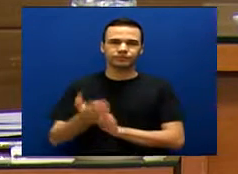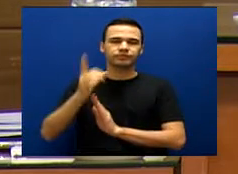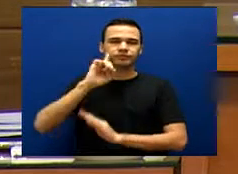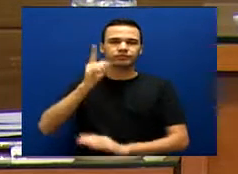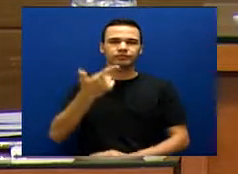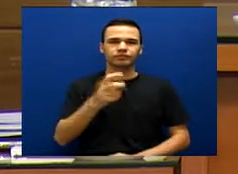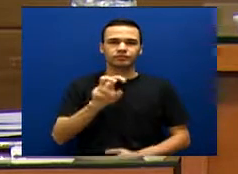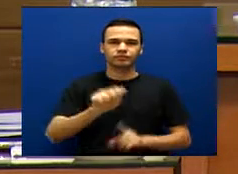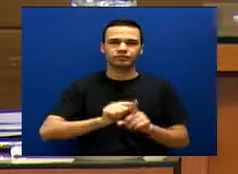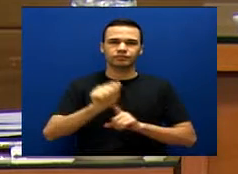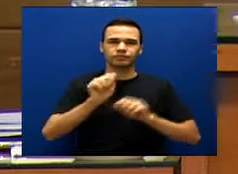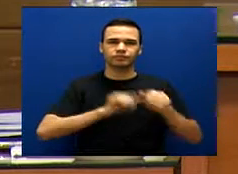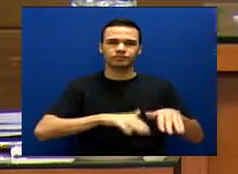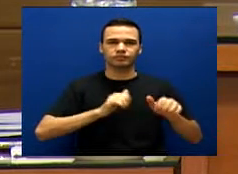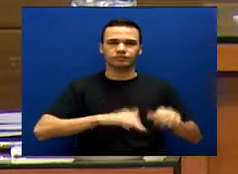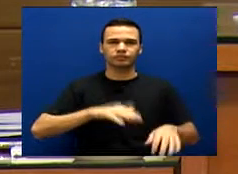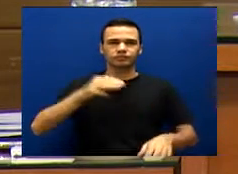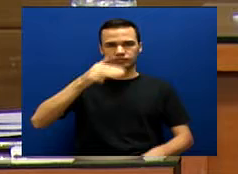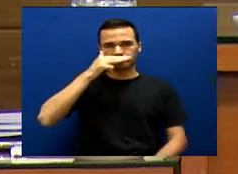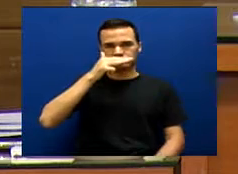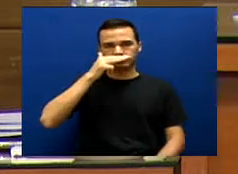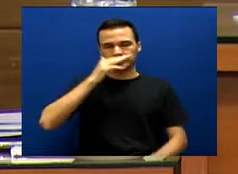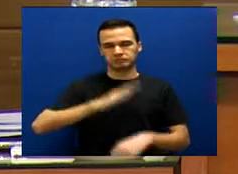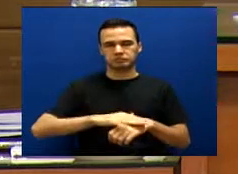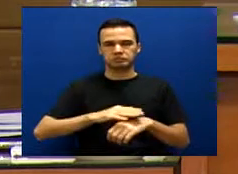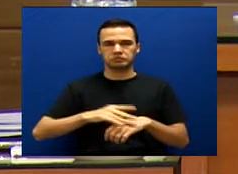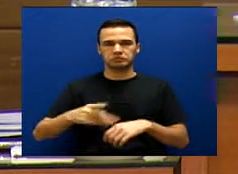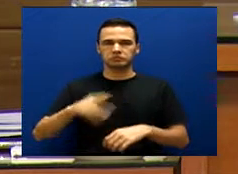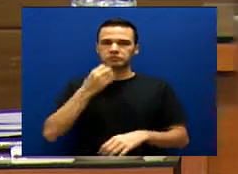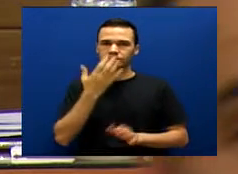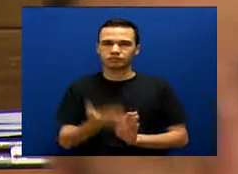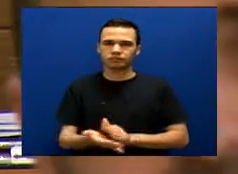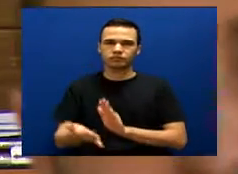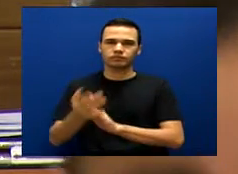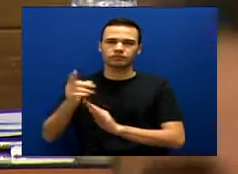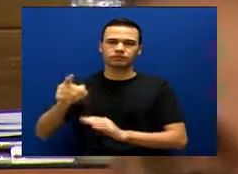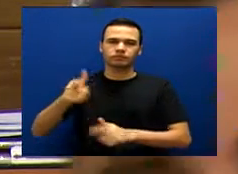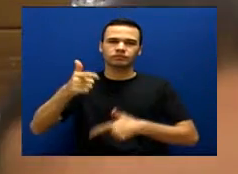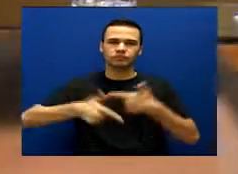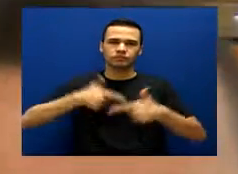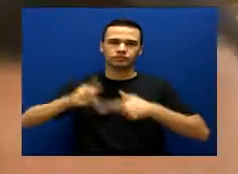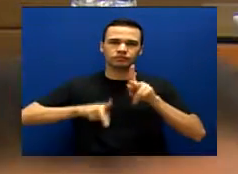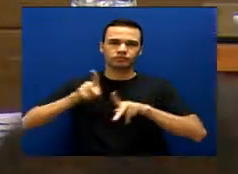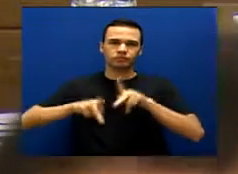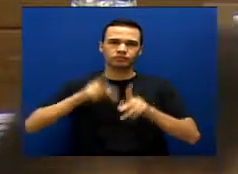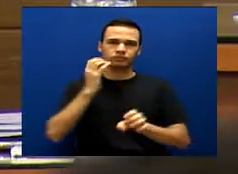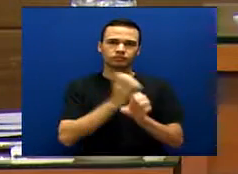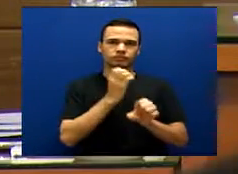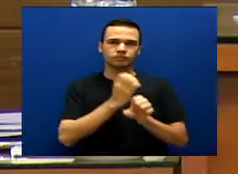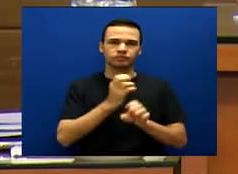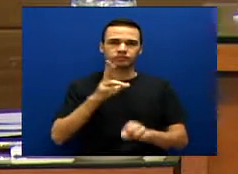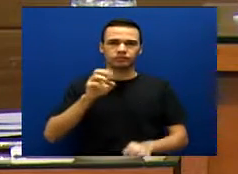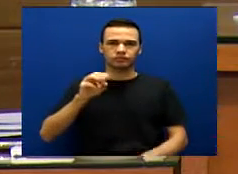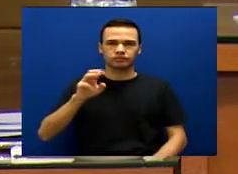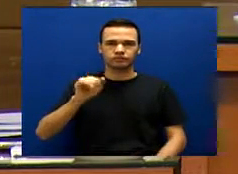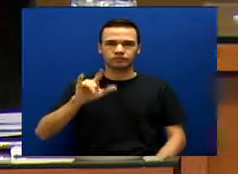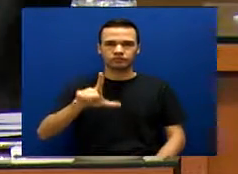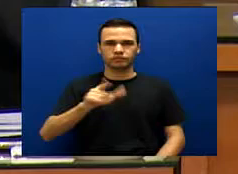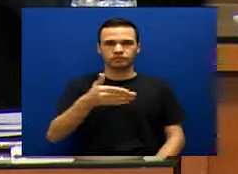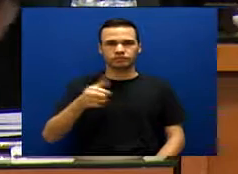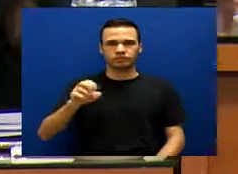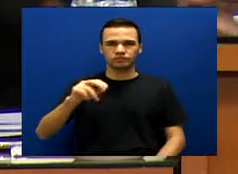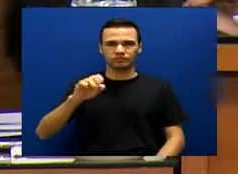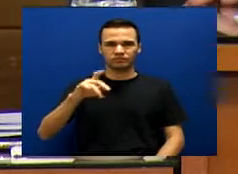setembro. Votos do vereador Martinez. Votos e congratulações ao servidor público, engenheiro Fumil